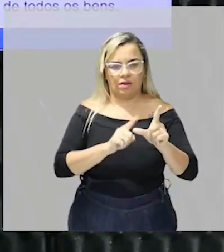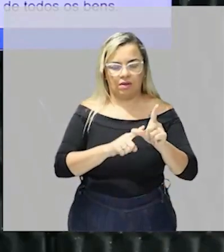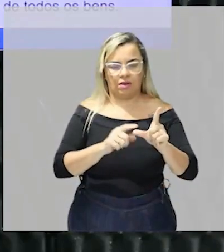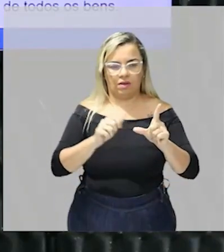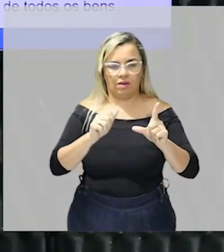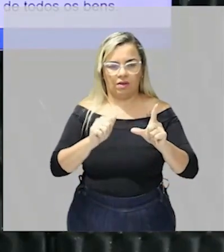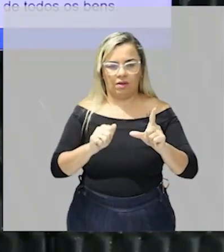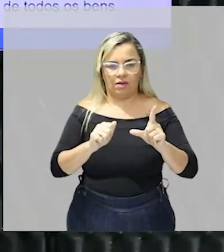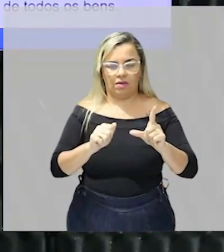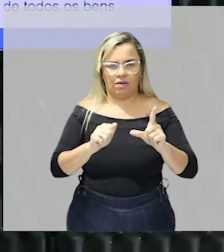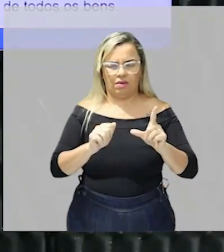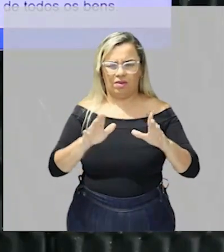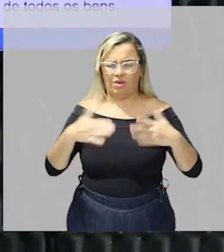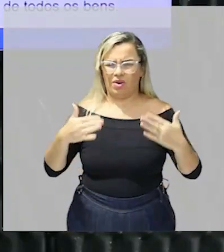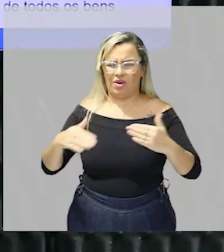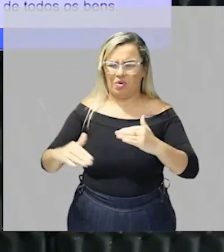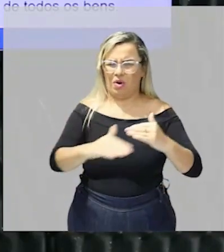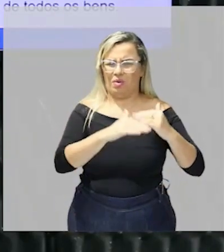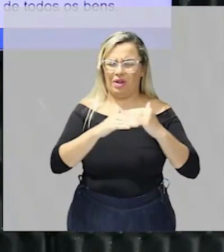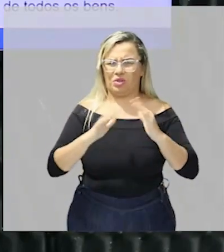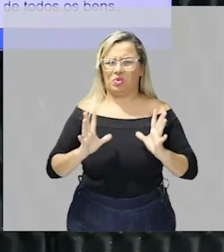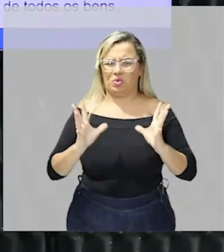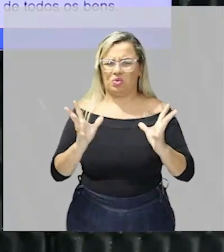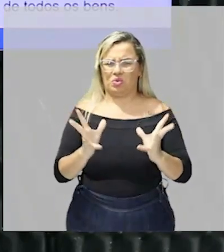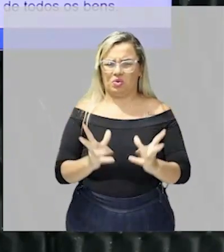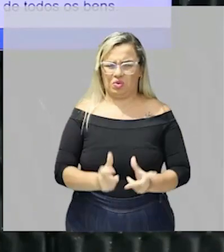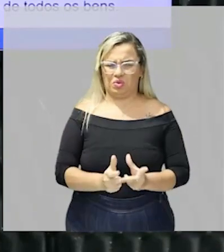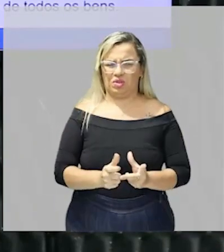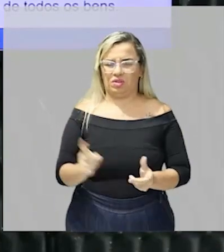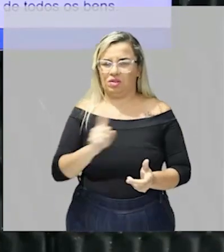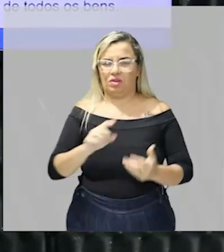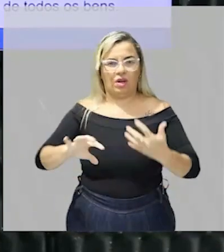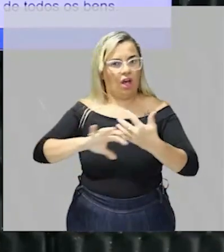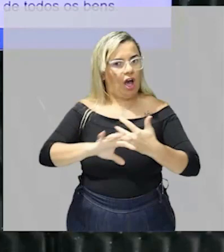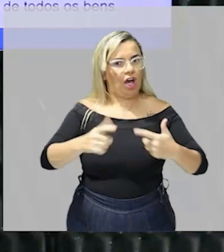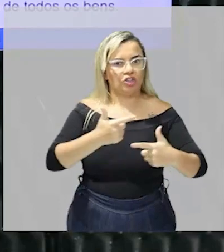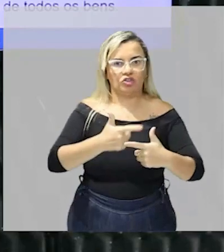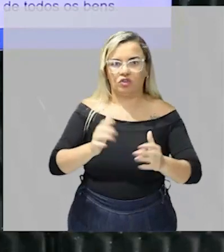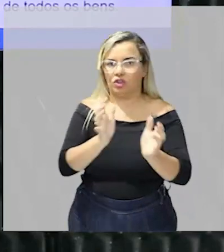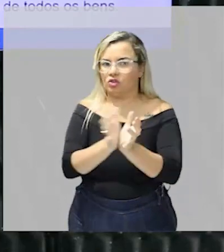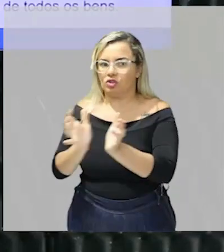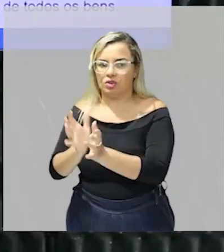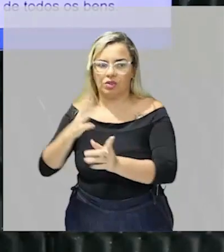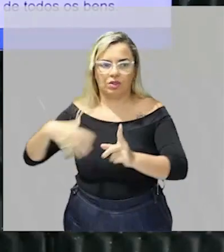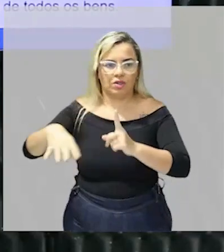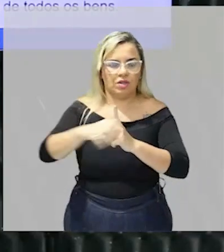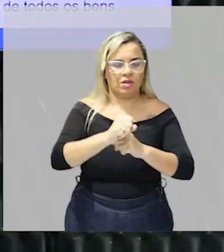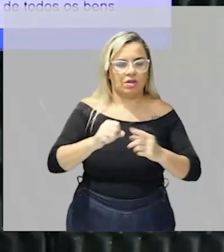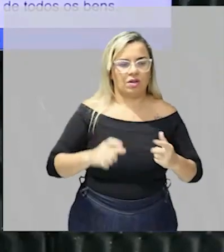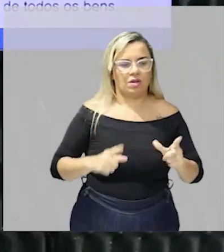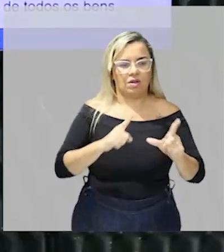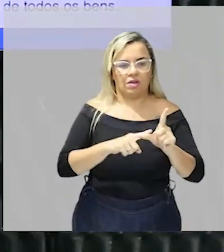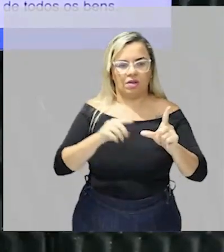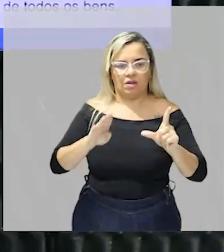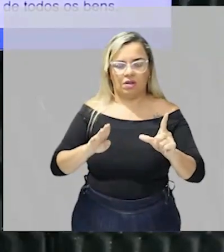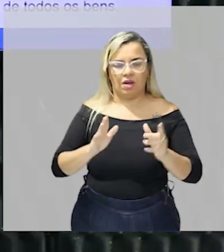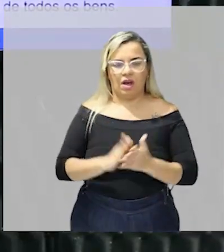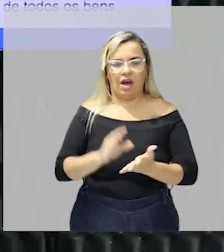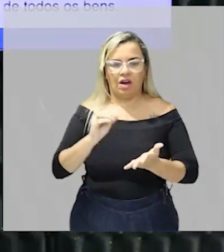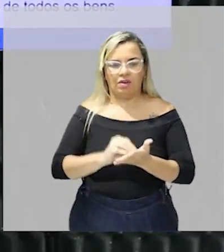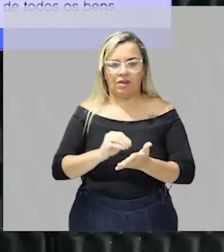teocrática igual a todos? Não, há desigualdade, que é a divisão de classe. Existência da igualdade social? Não, há